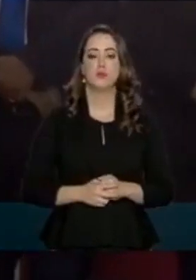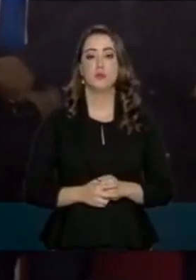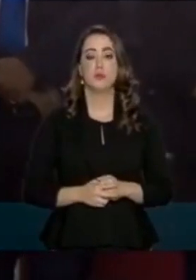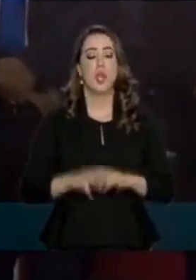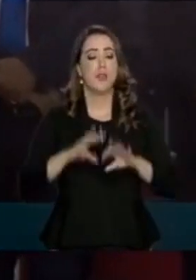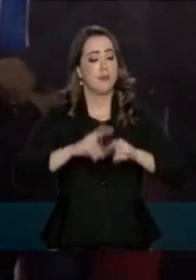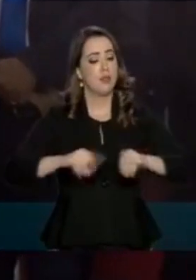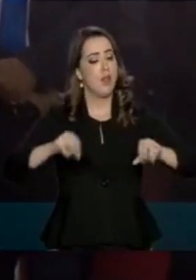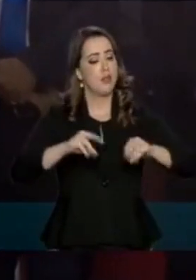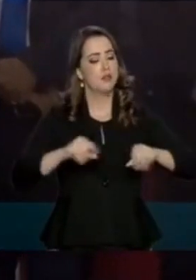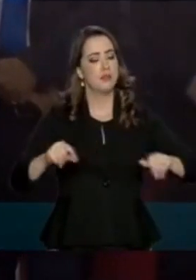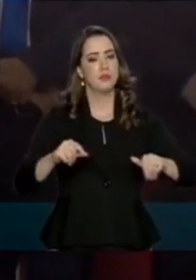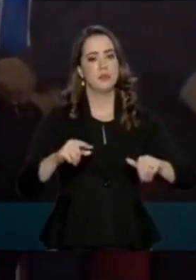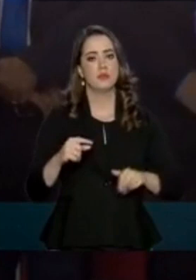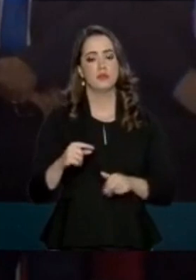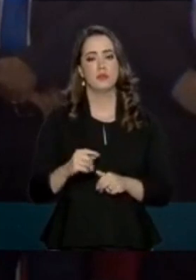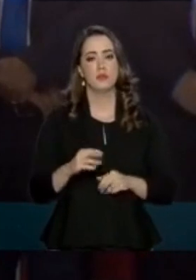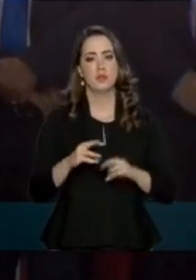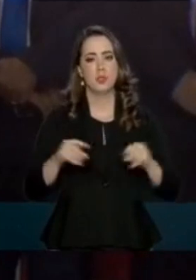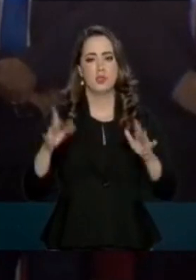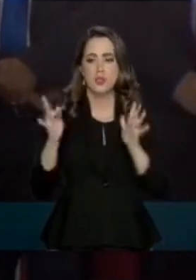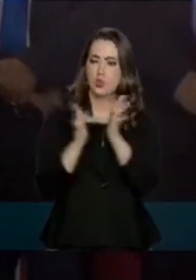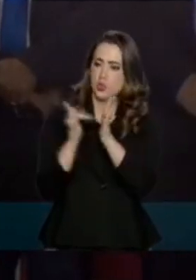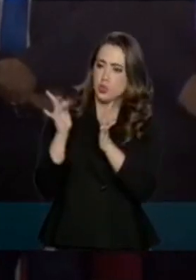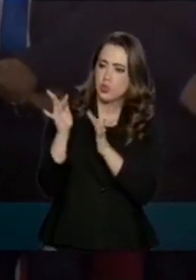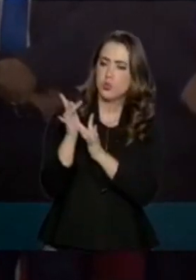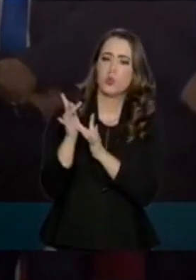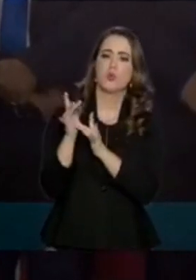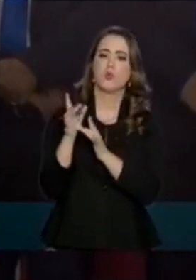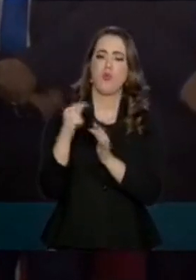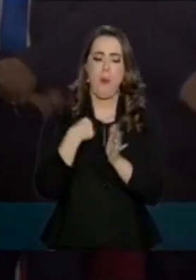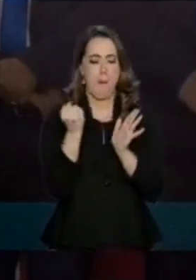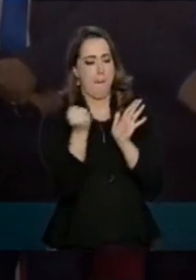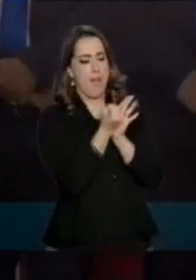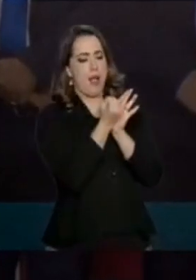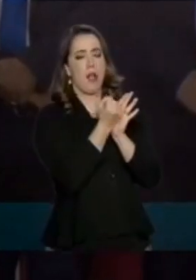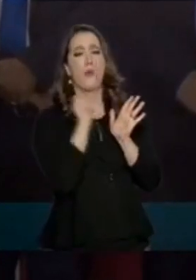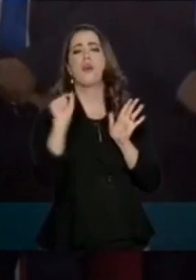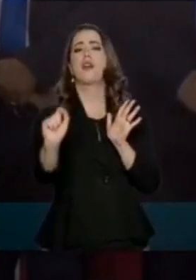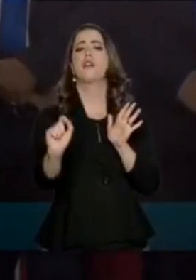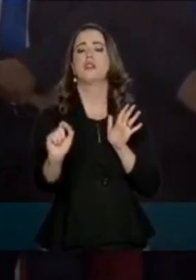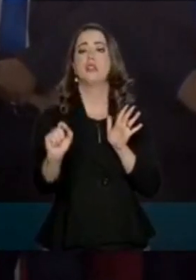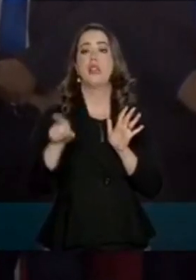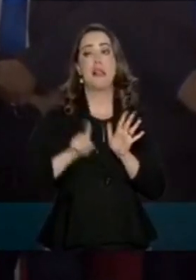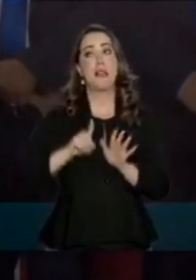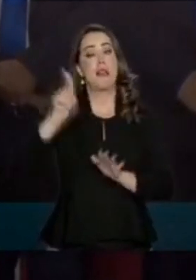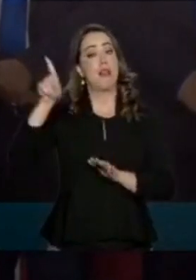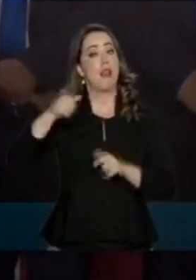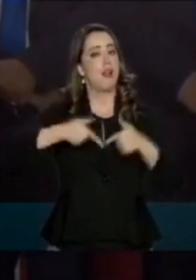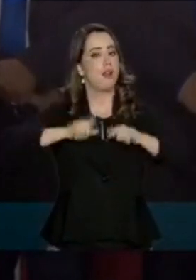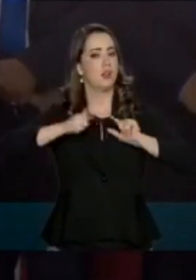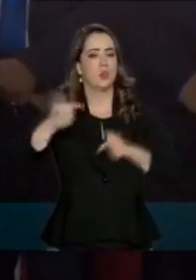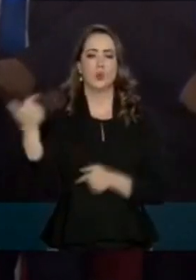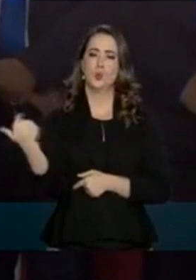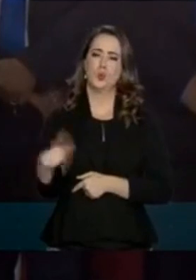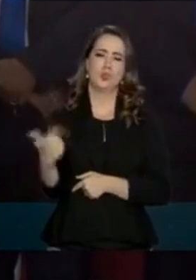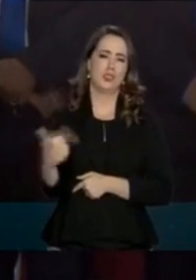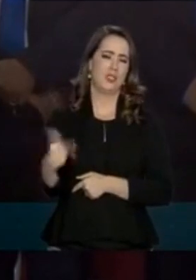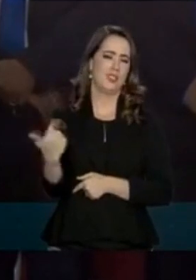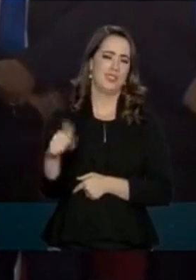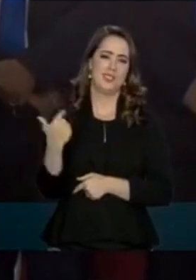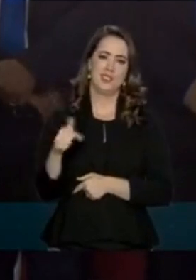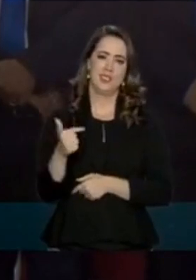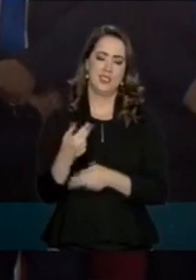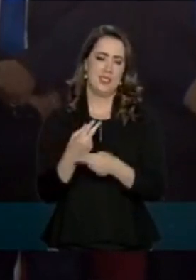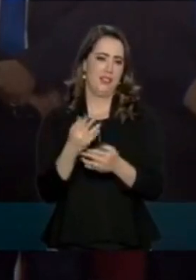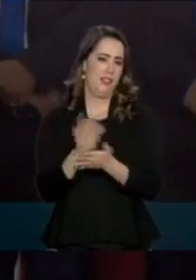a terra de Jesus. Lá não tem nada de